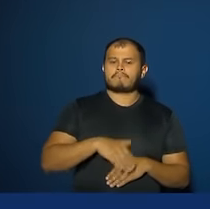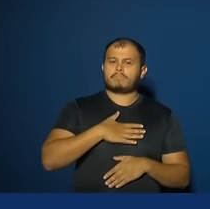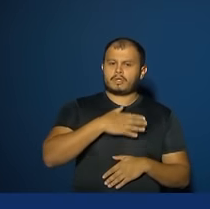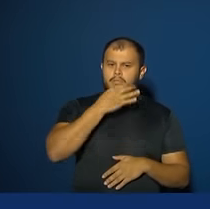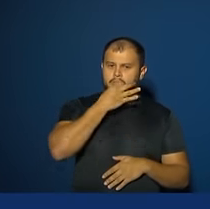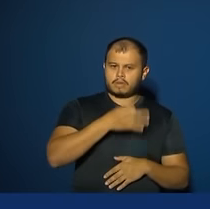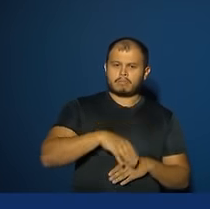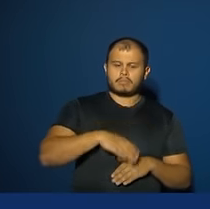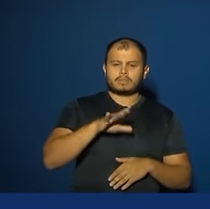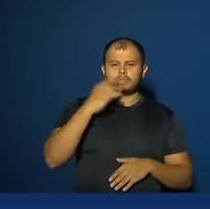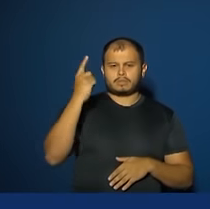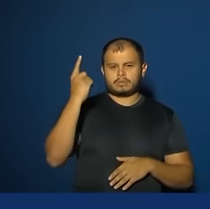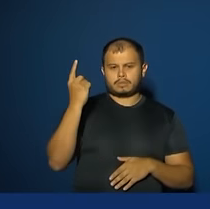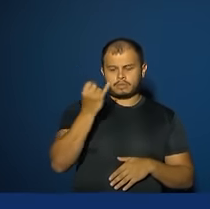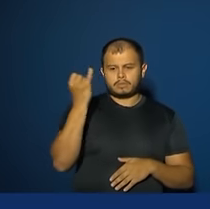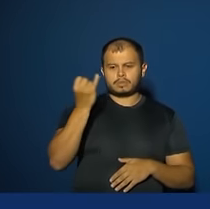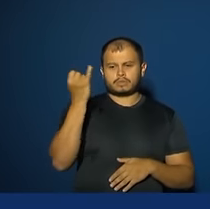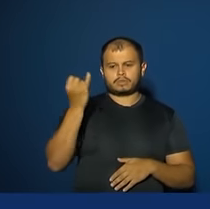minha opinião, mais importante.